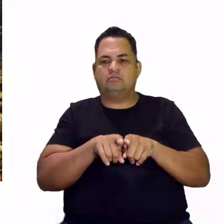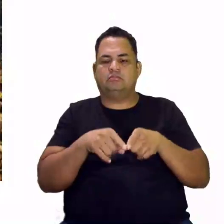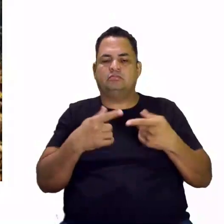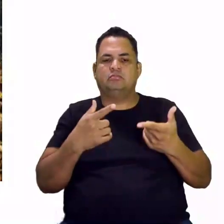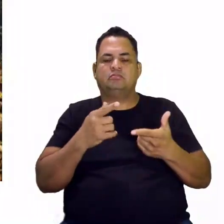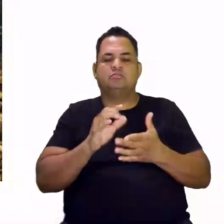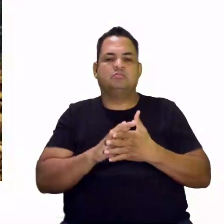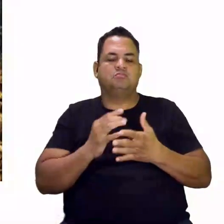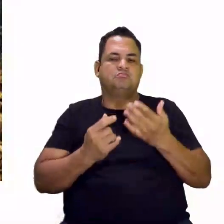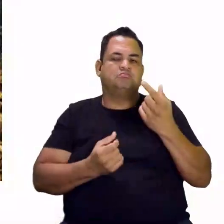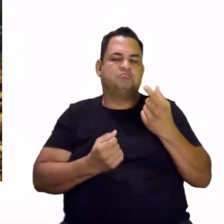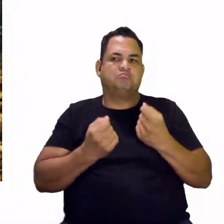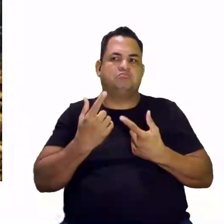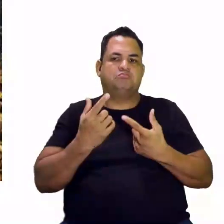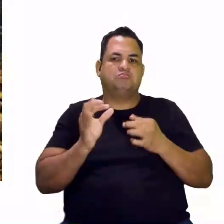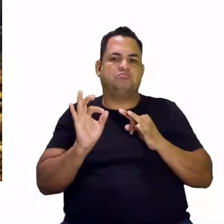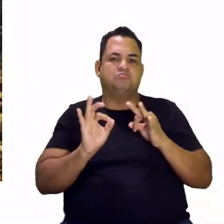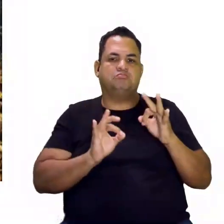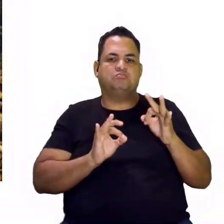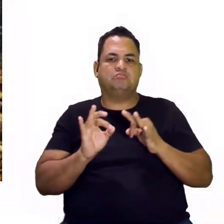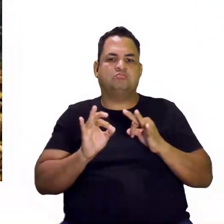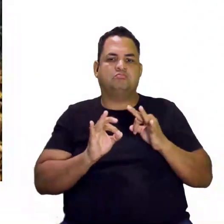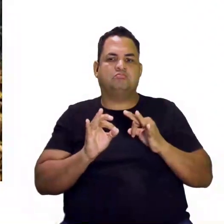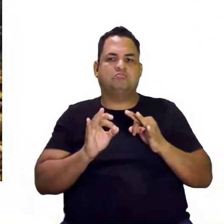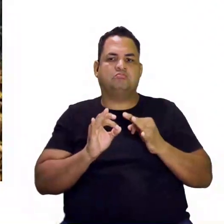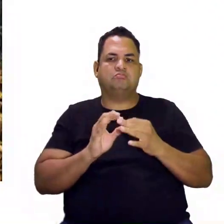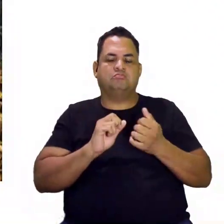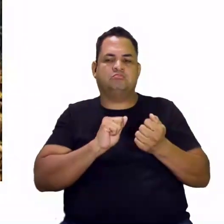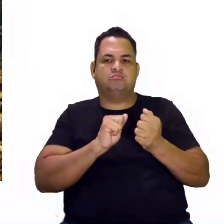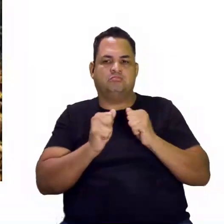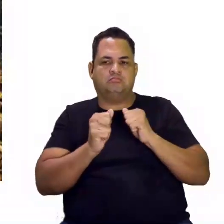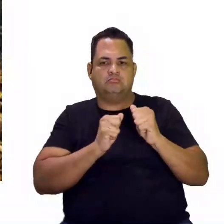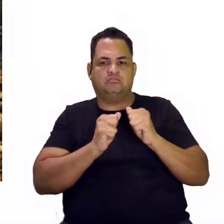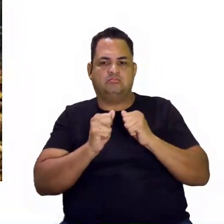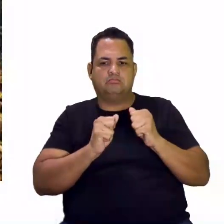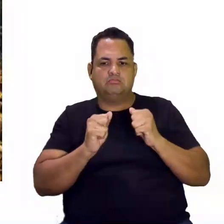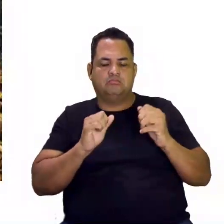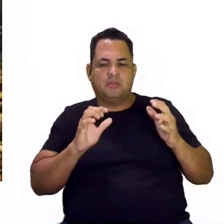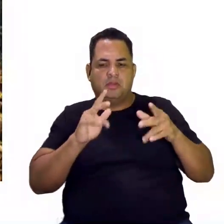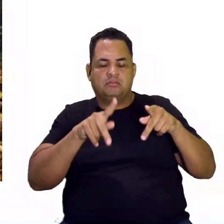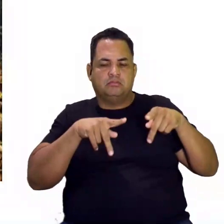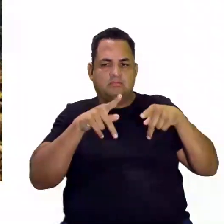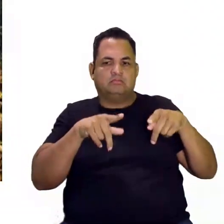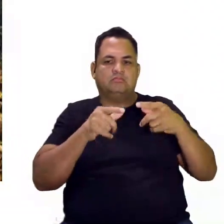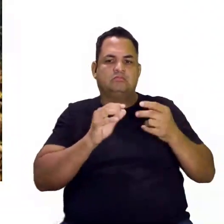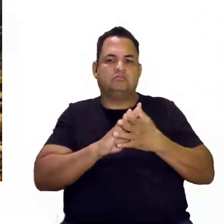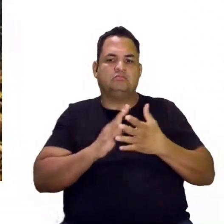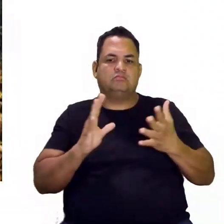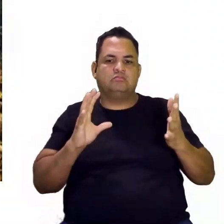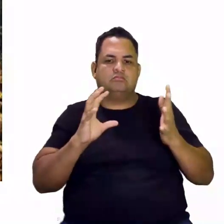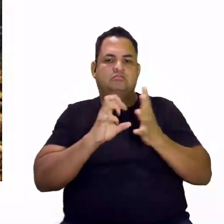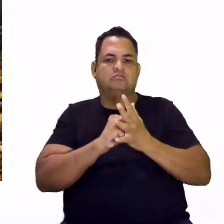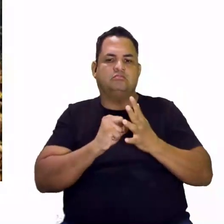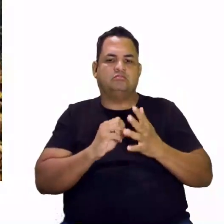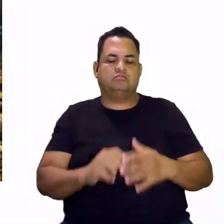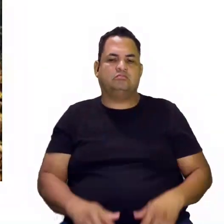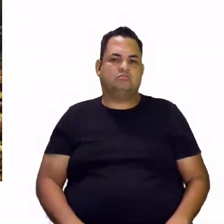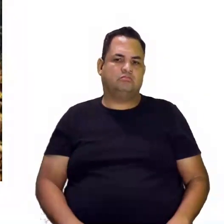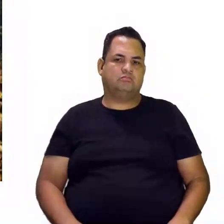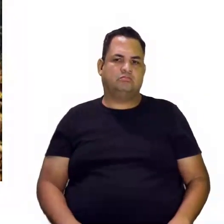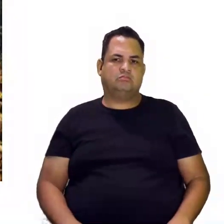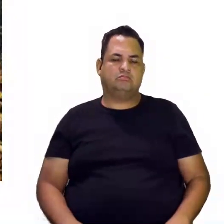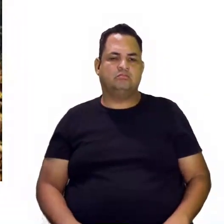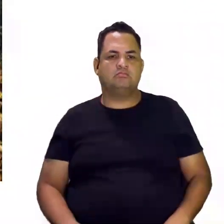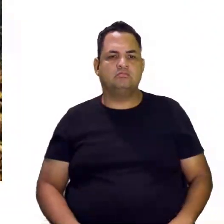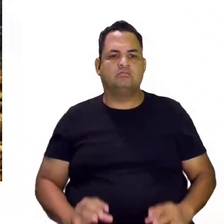vai ter uma das formas de você controlar uma população, que é a ação de predação.